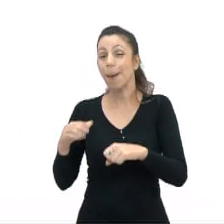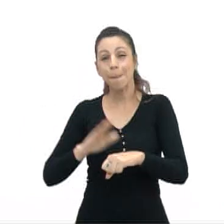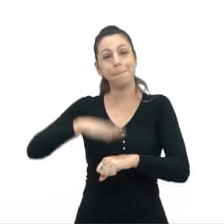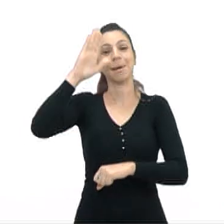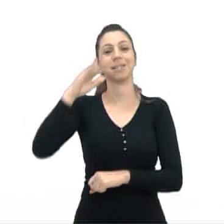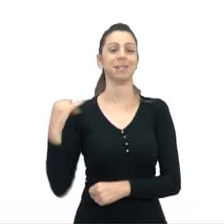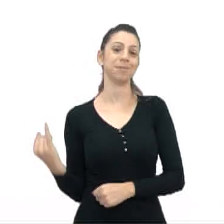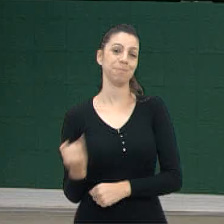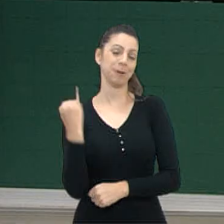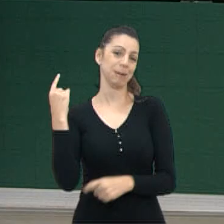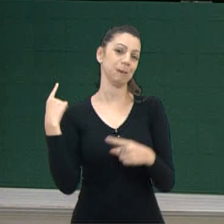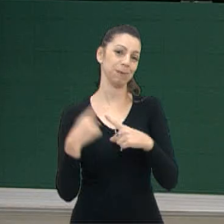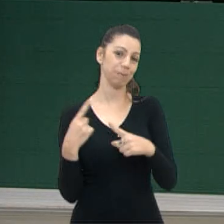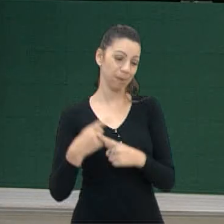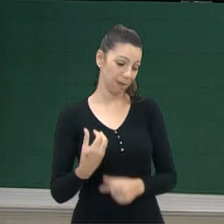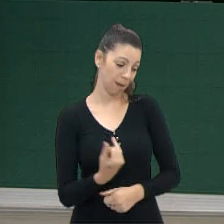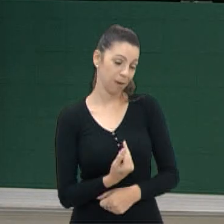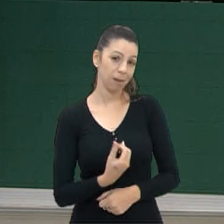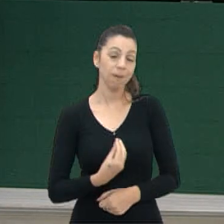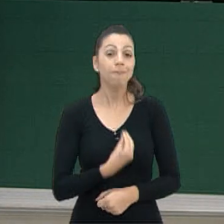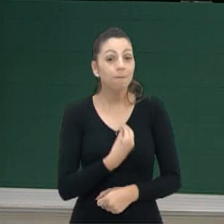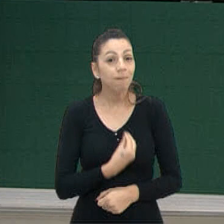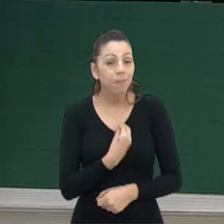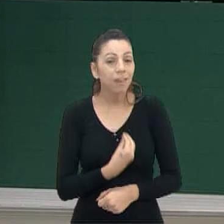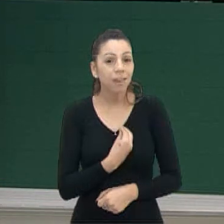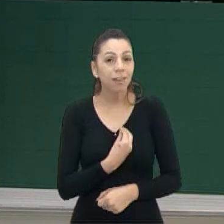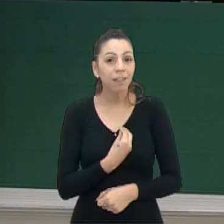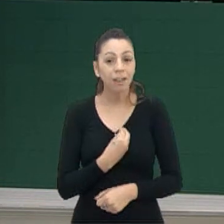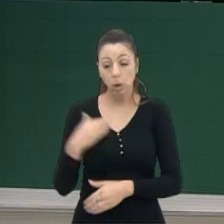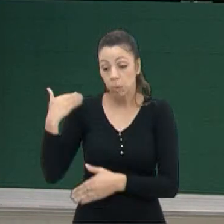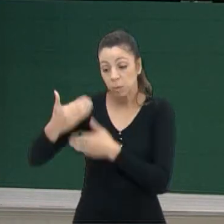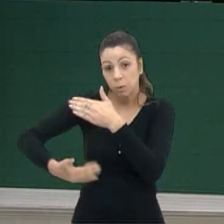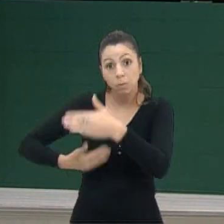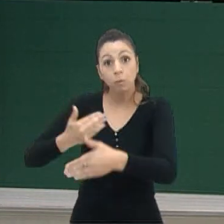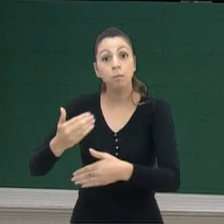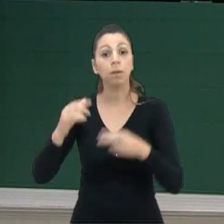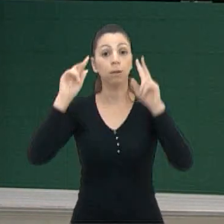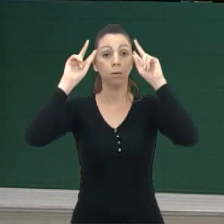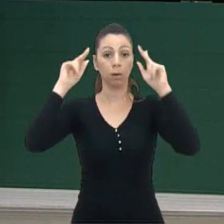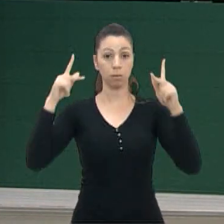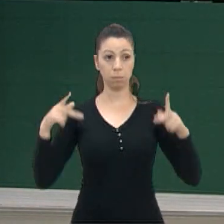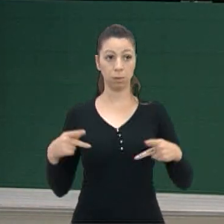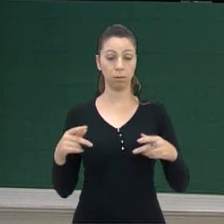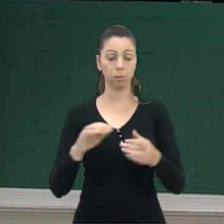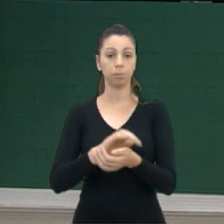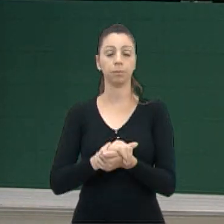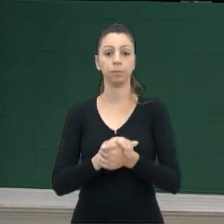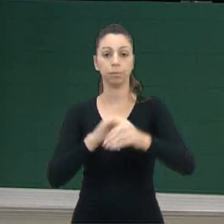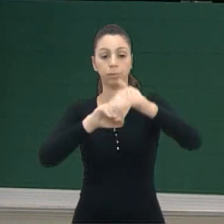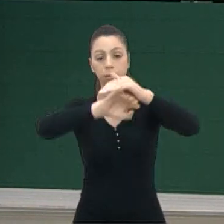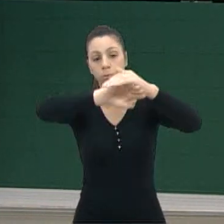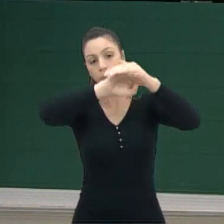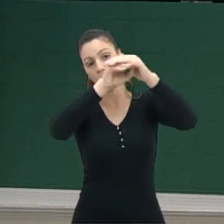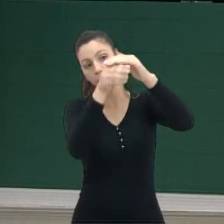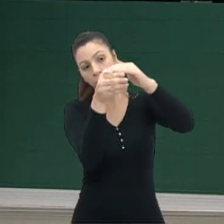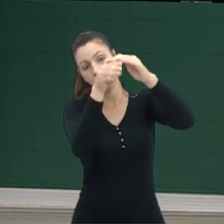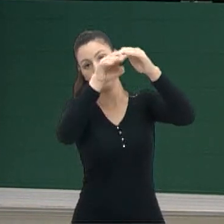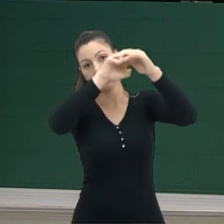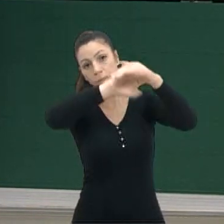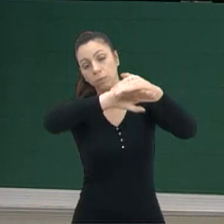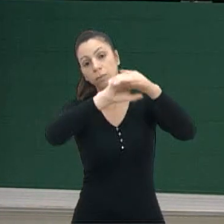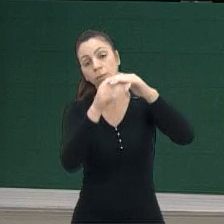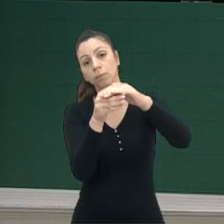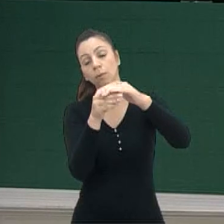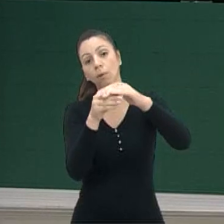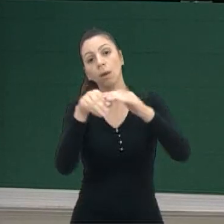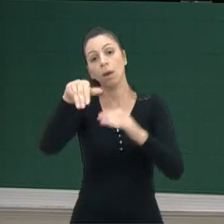principalmente o desenvolvimento da vida do ser humano. A camada secundária, que é também intermediária, é